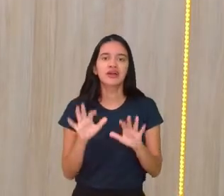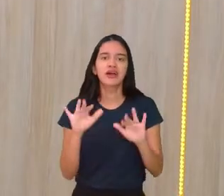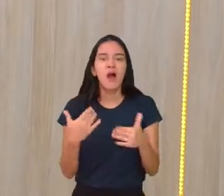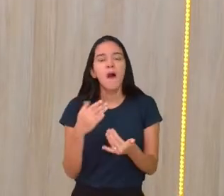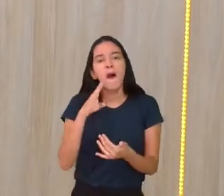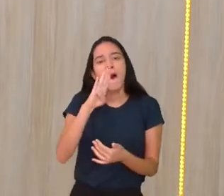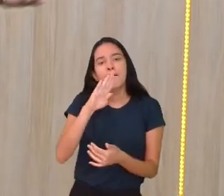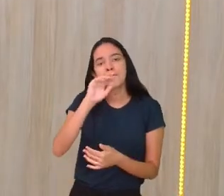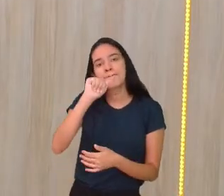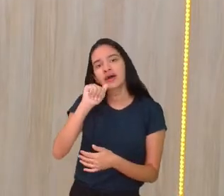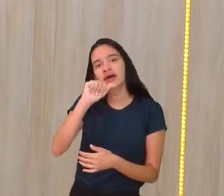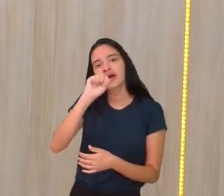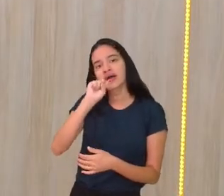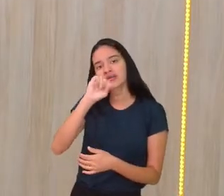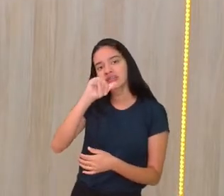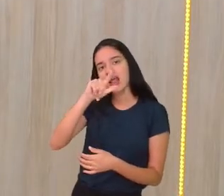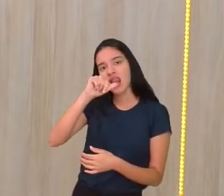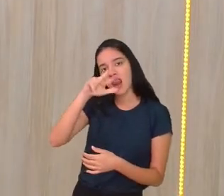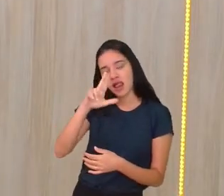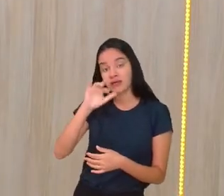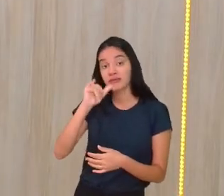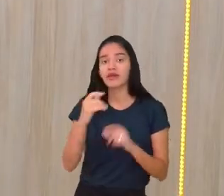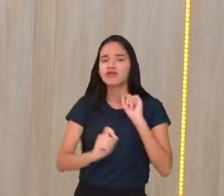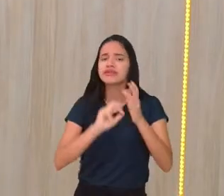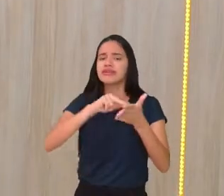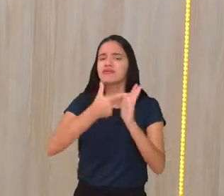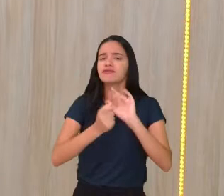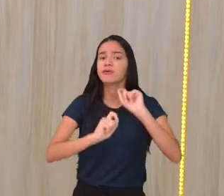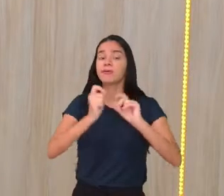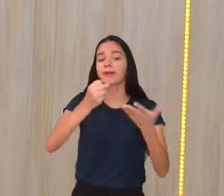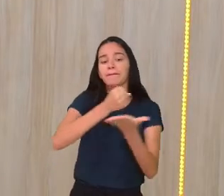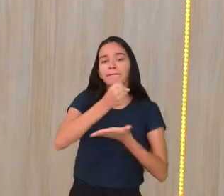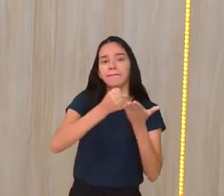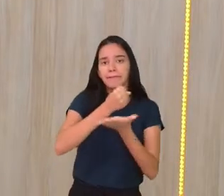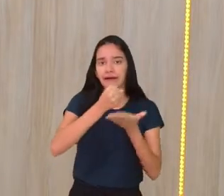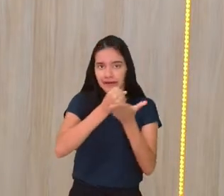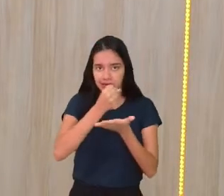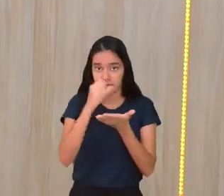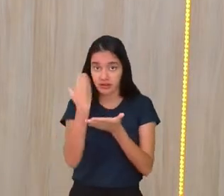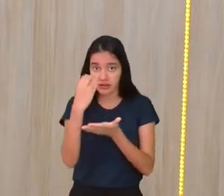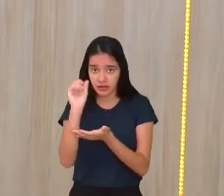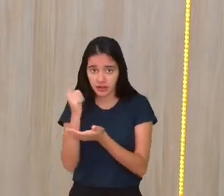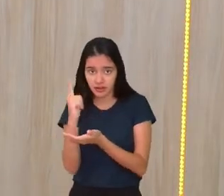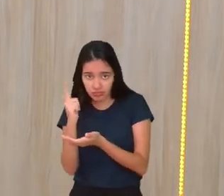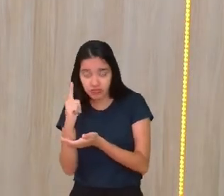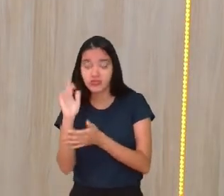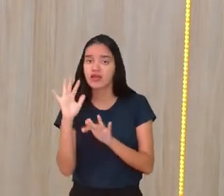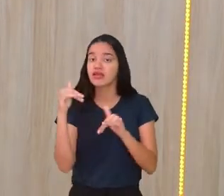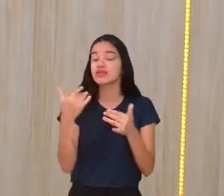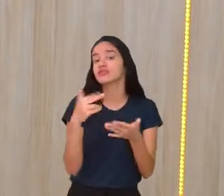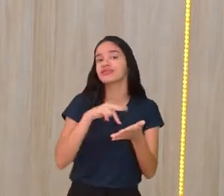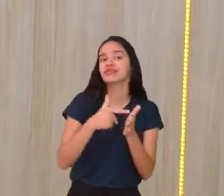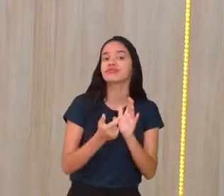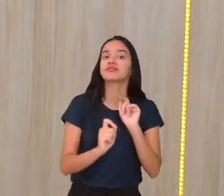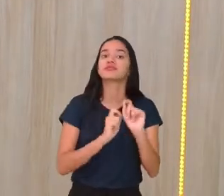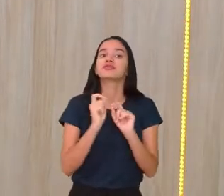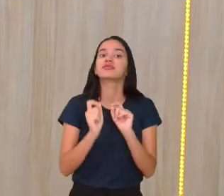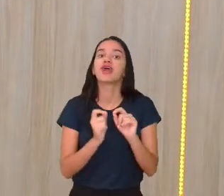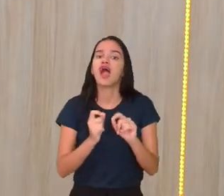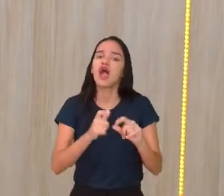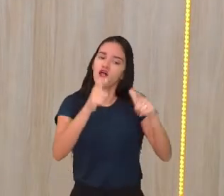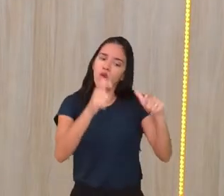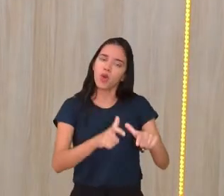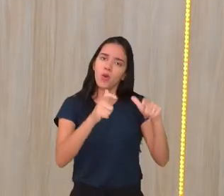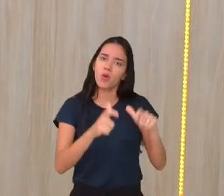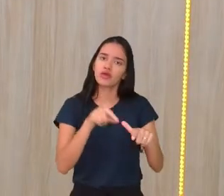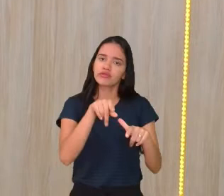Basilar é aquilo que está na base ali, ó, formando, compondo a ciência geográfica. Então, ou seja, aquele canto